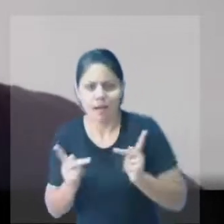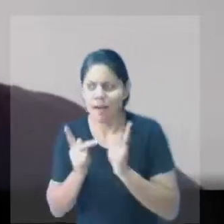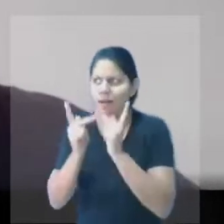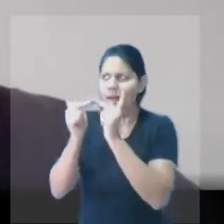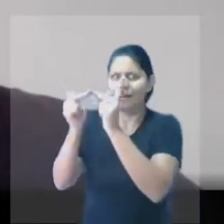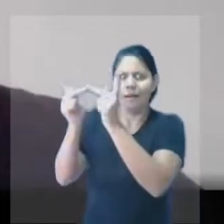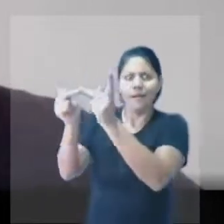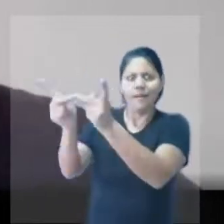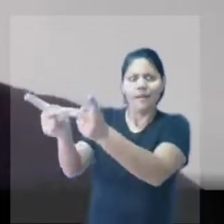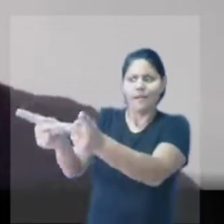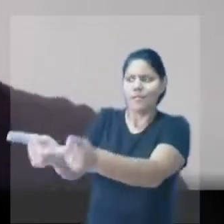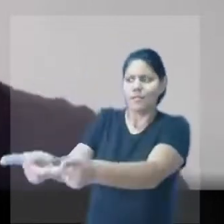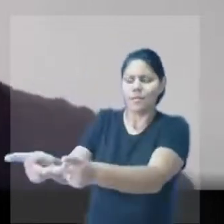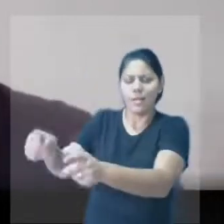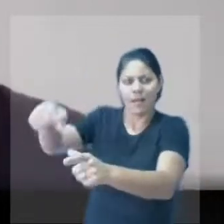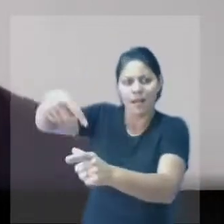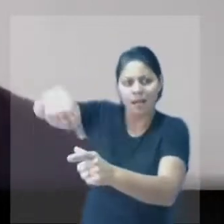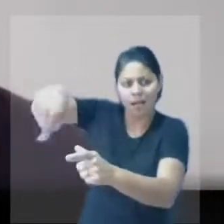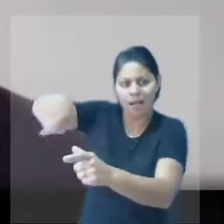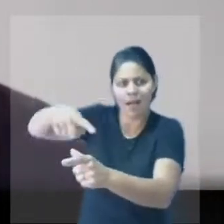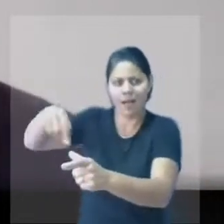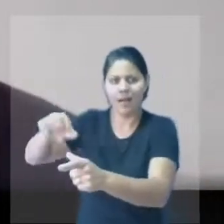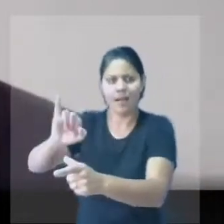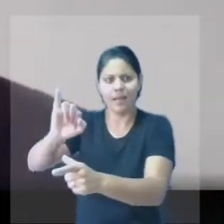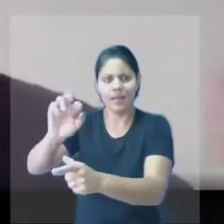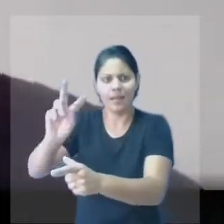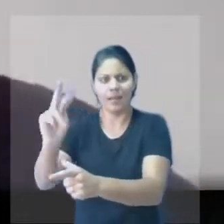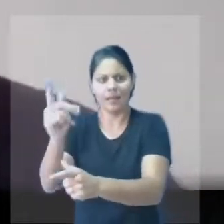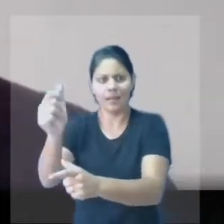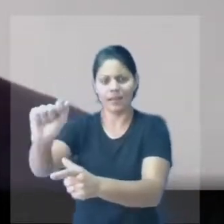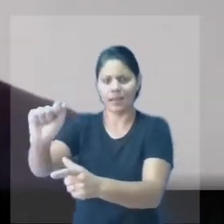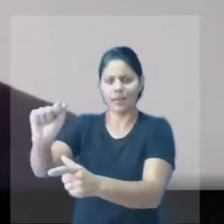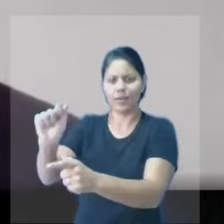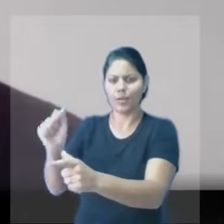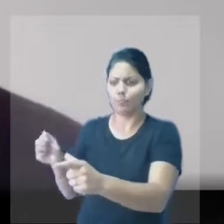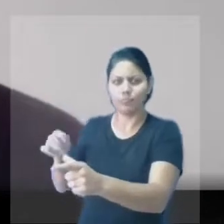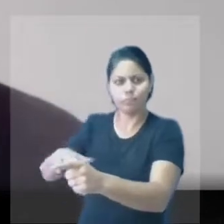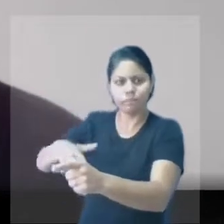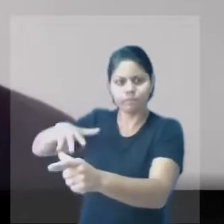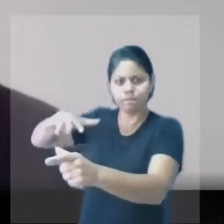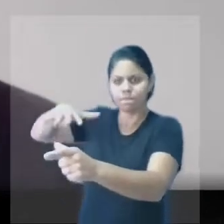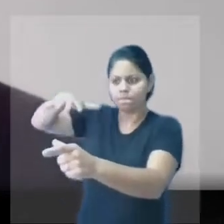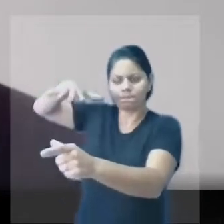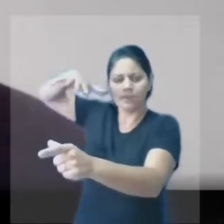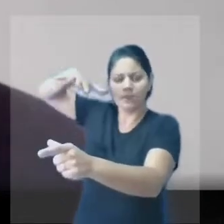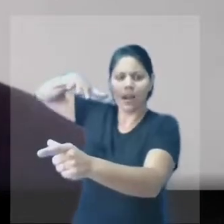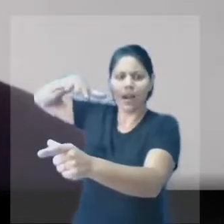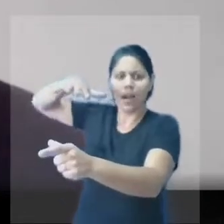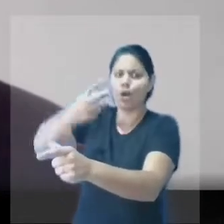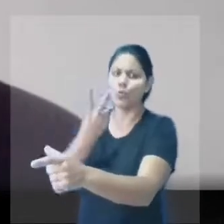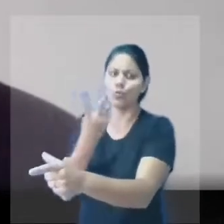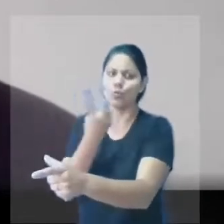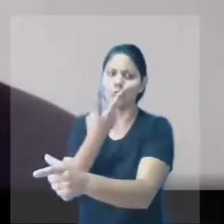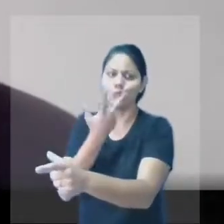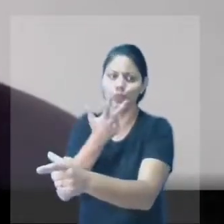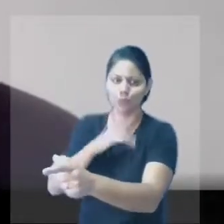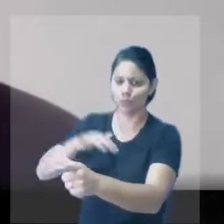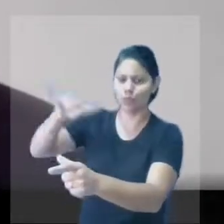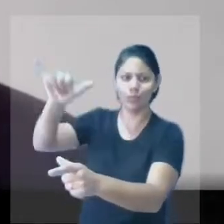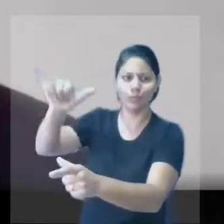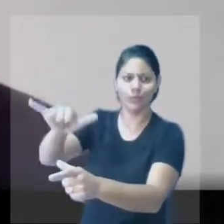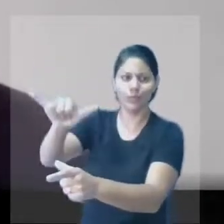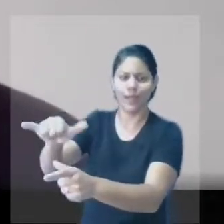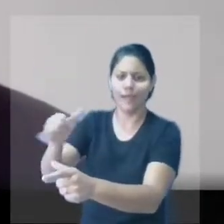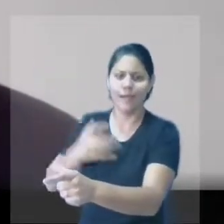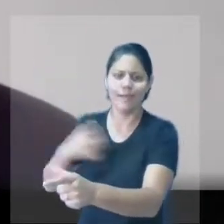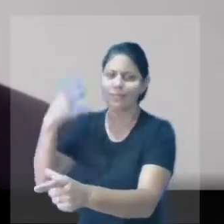que tem na fazenda, e vem uma grande cheia e deixa os meninos aprisionados lá, né? E eu me